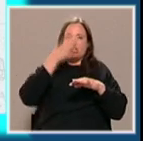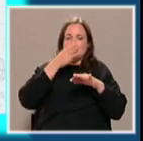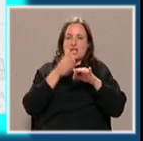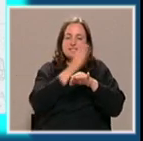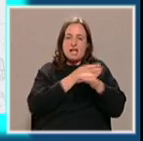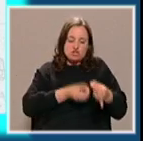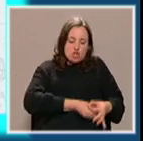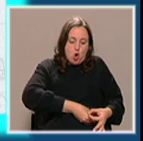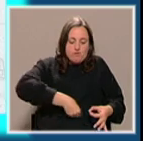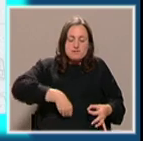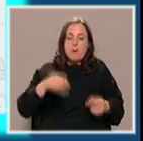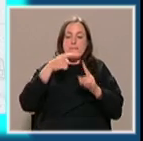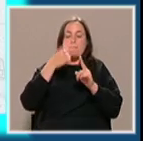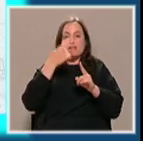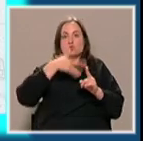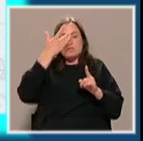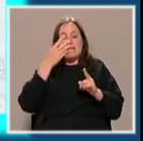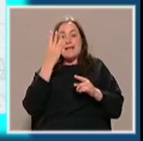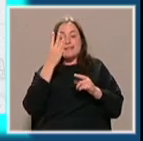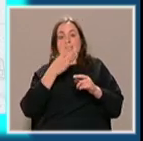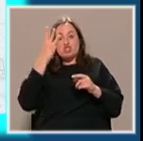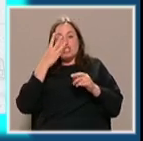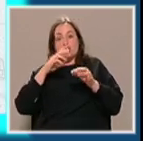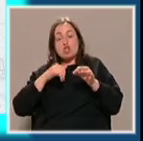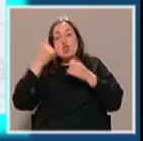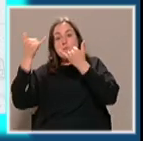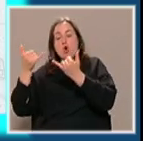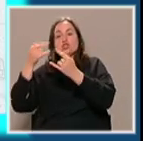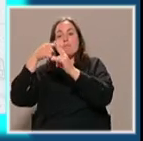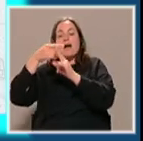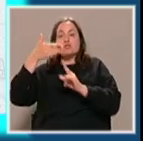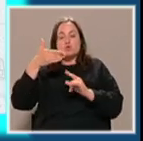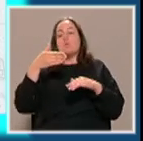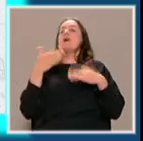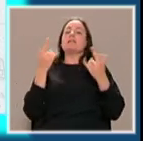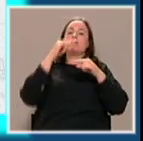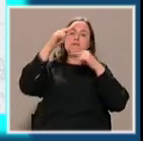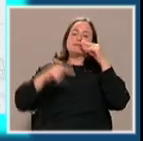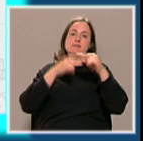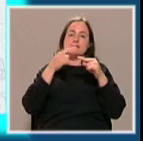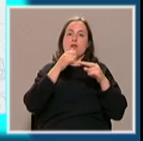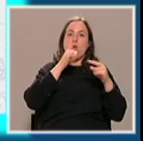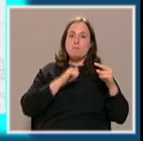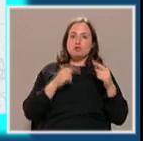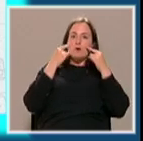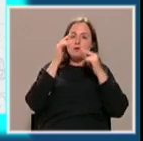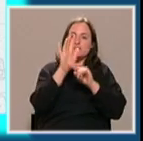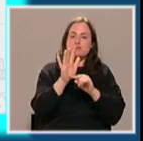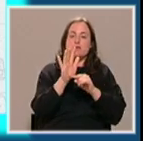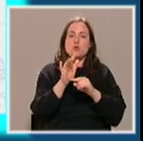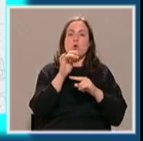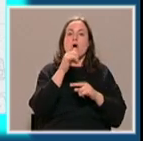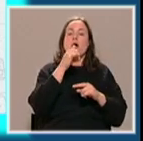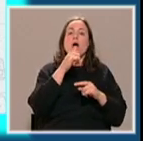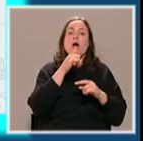um dia, e um dia depois da ovulação, mais um. Sendo assim, para este ciclo menstrual que vos foi demonstrado, o